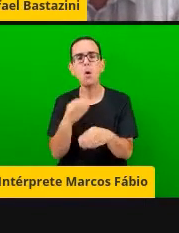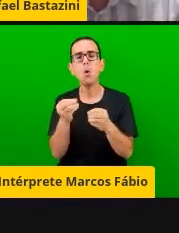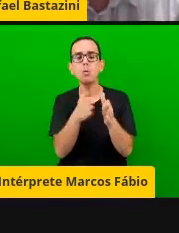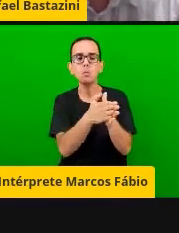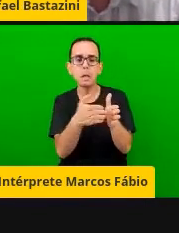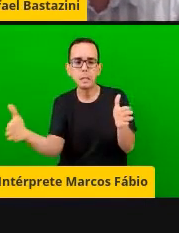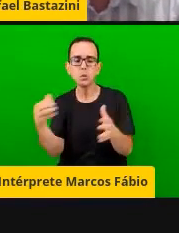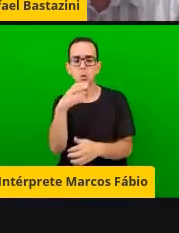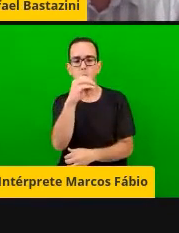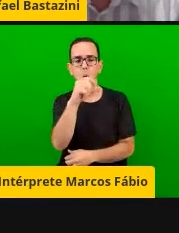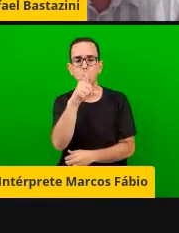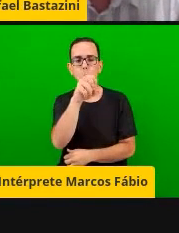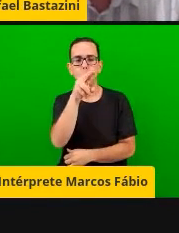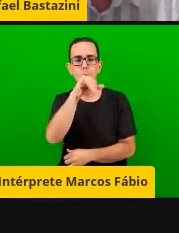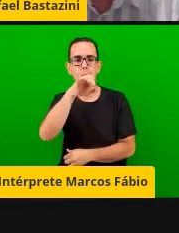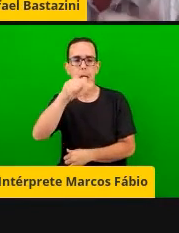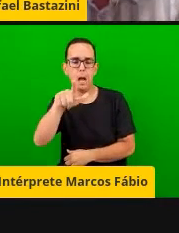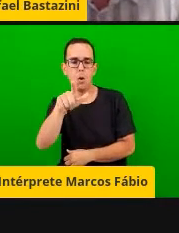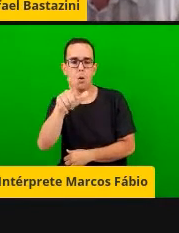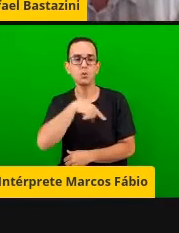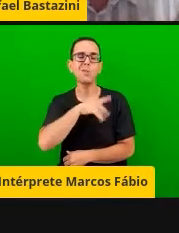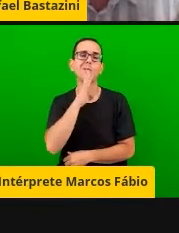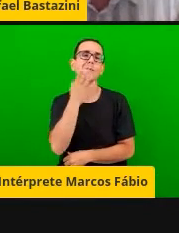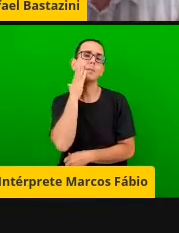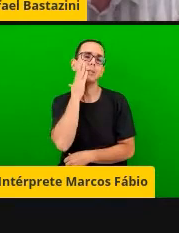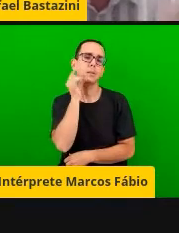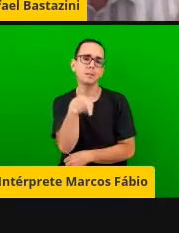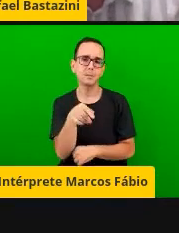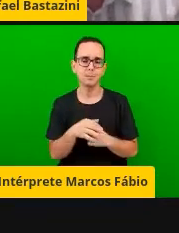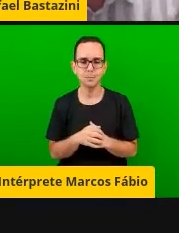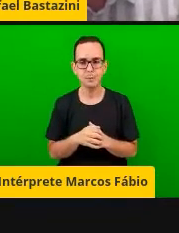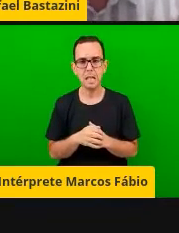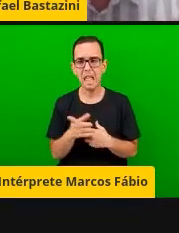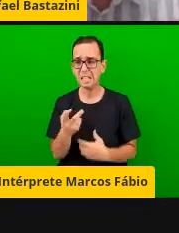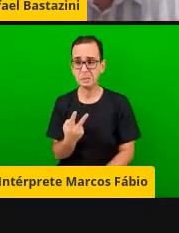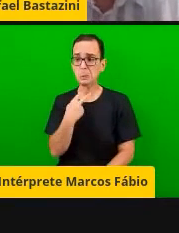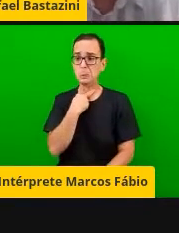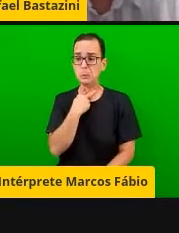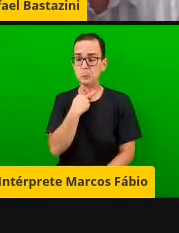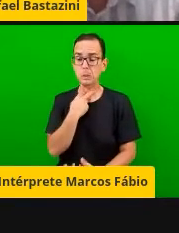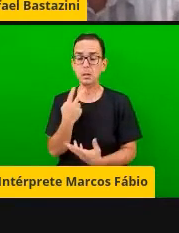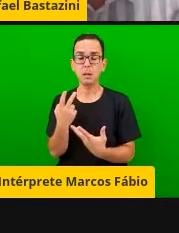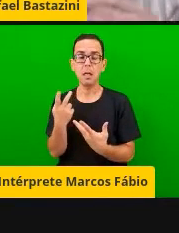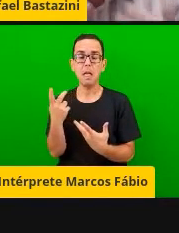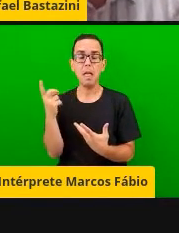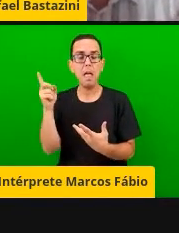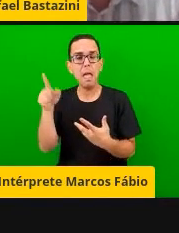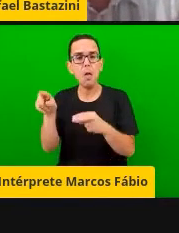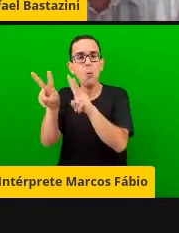colonial que a gente tem conhecimento histórico. Então, essa impossibilidade ela é um dos aspectos